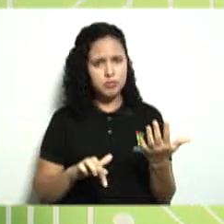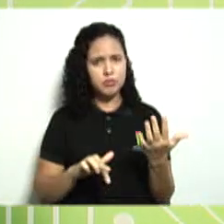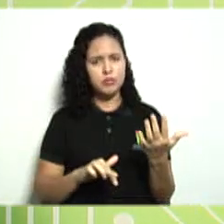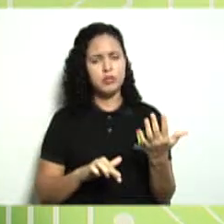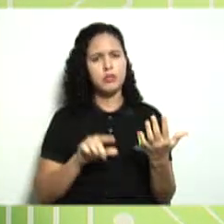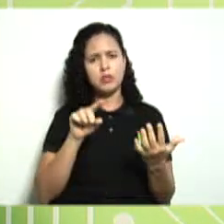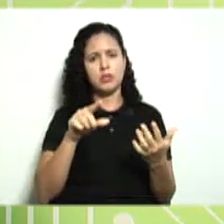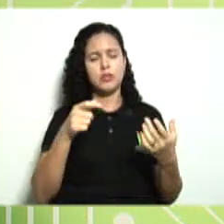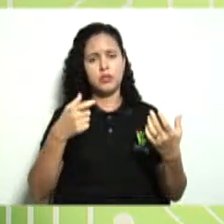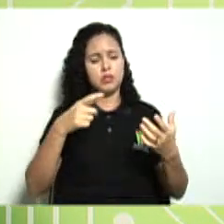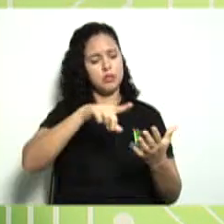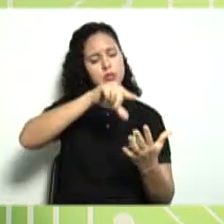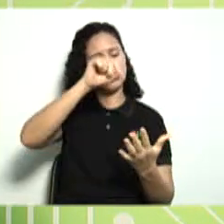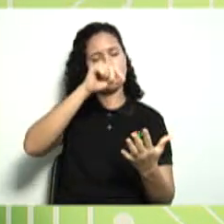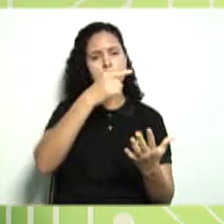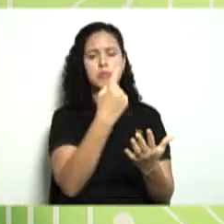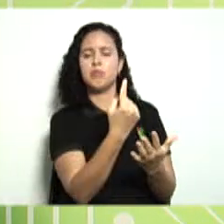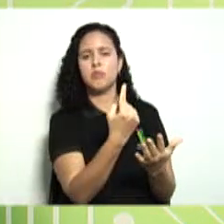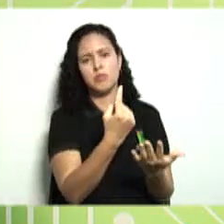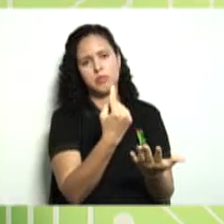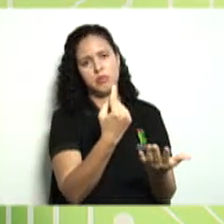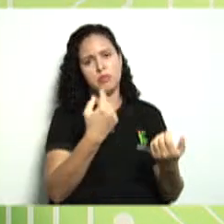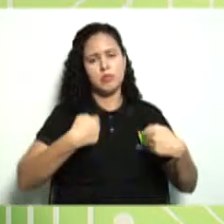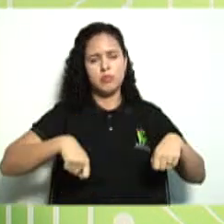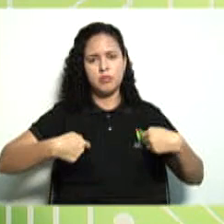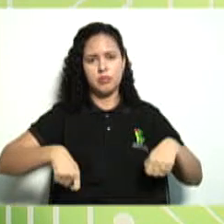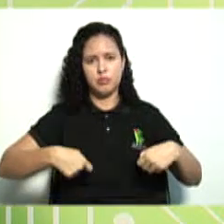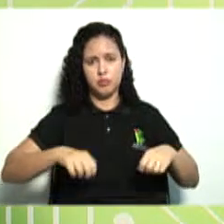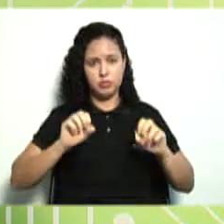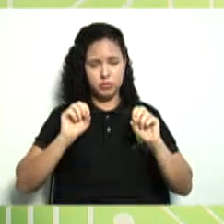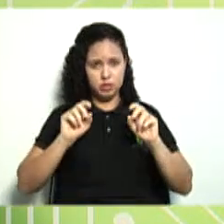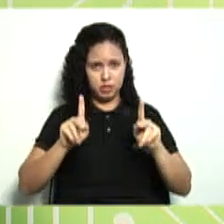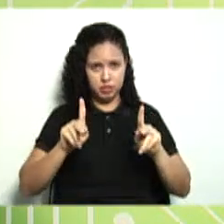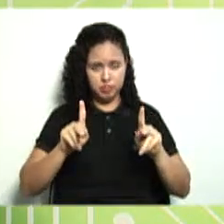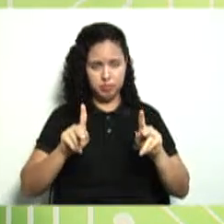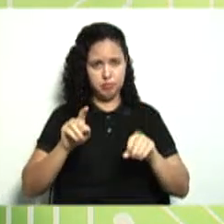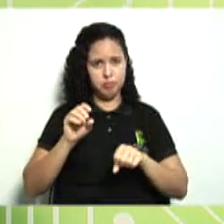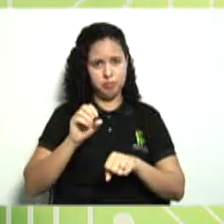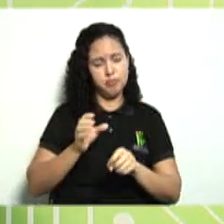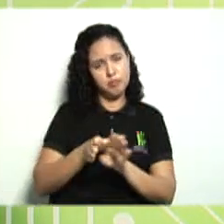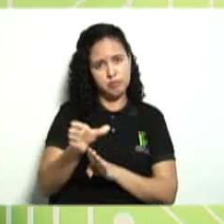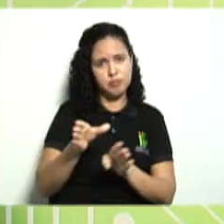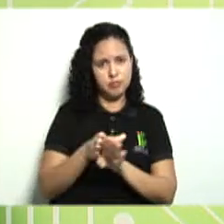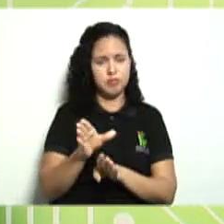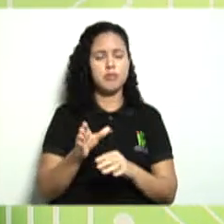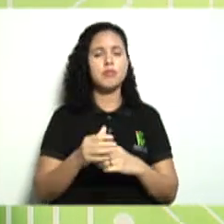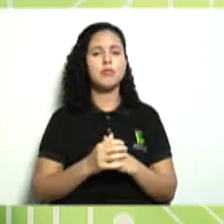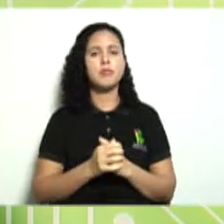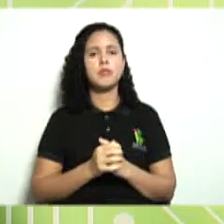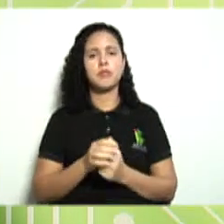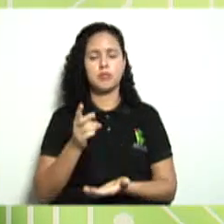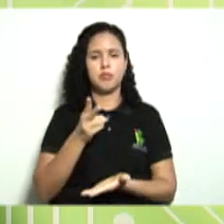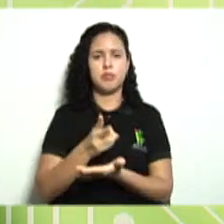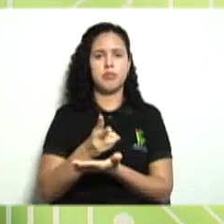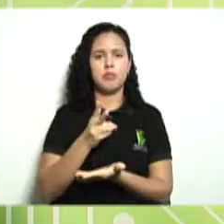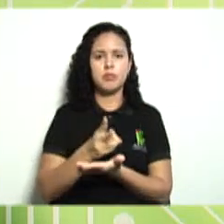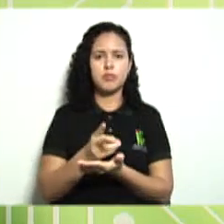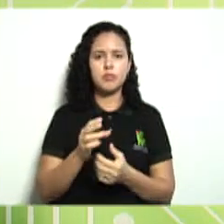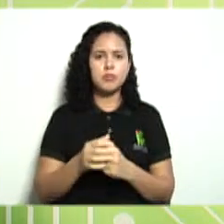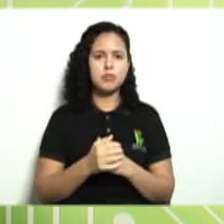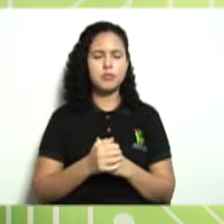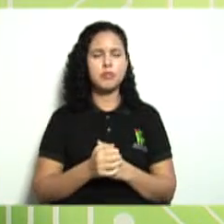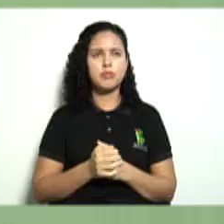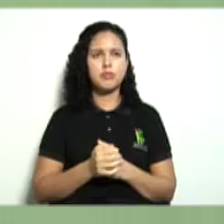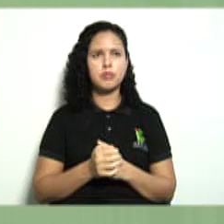operacional que atenda à sua necessidade. Esse é o nosso conselho para você, certo? Continuando aqui,